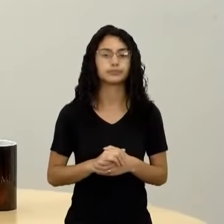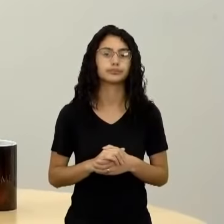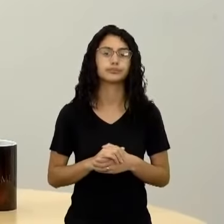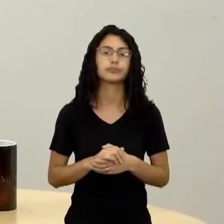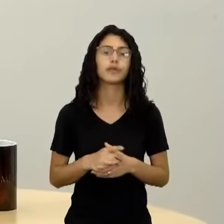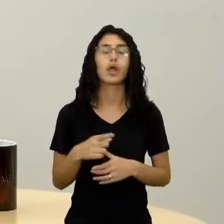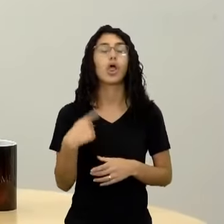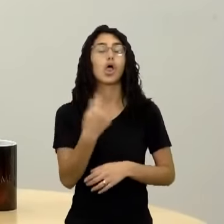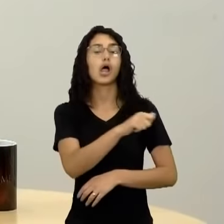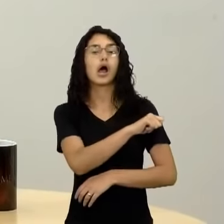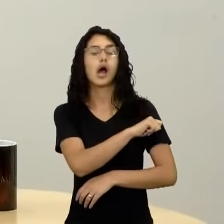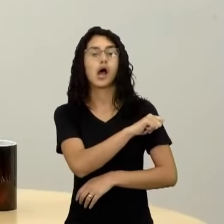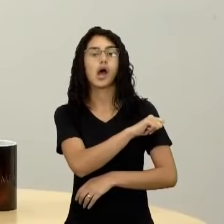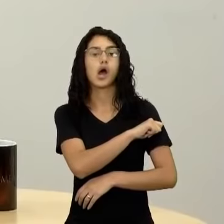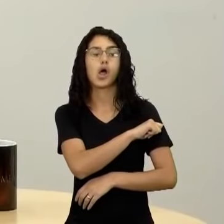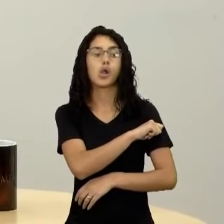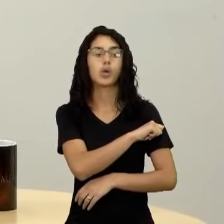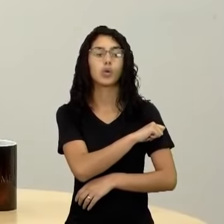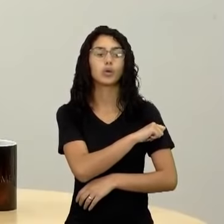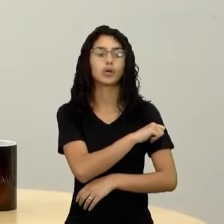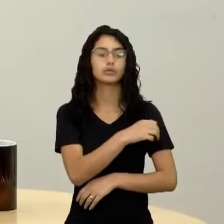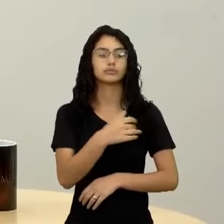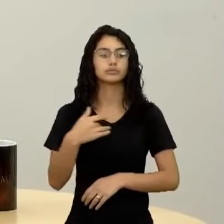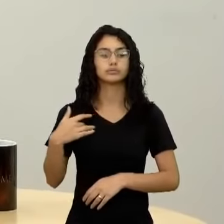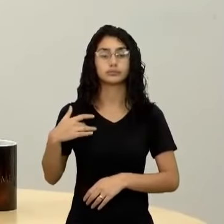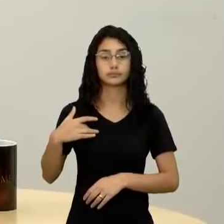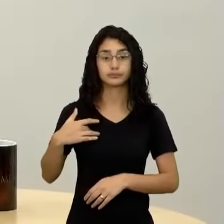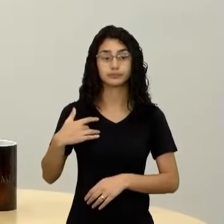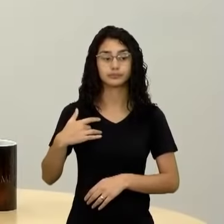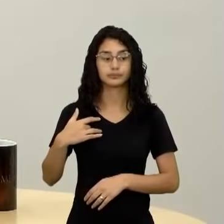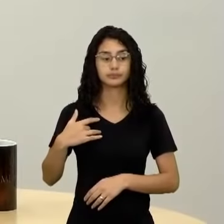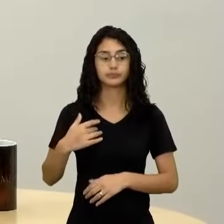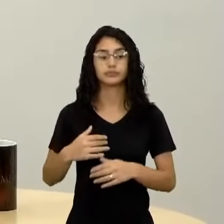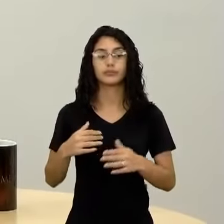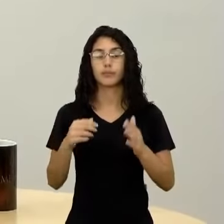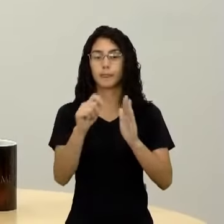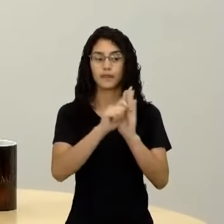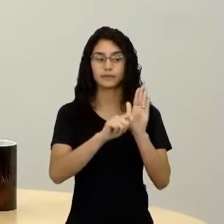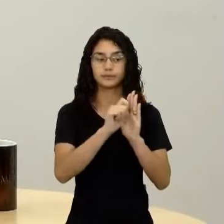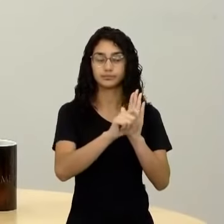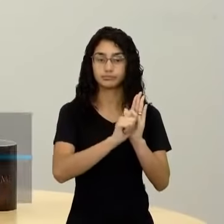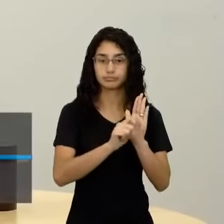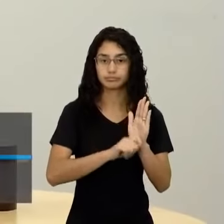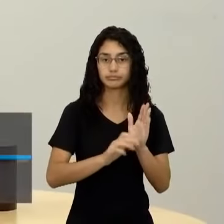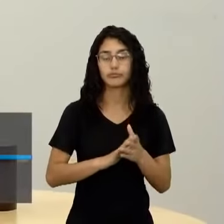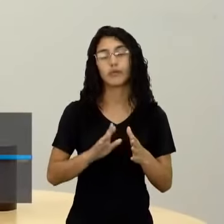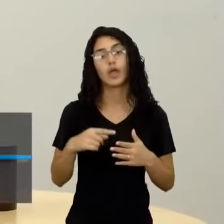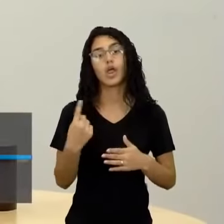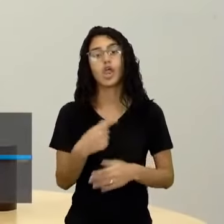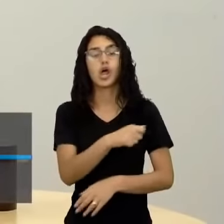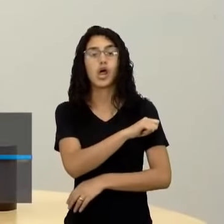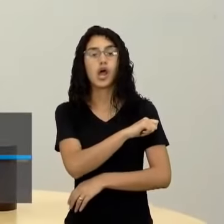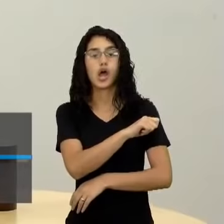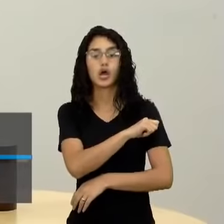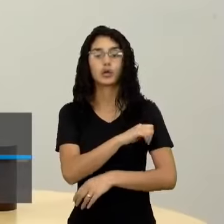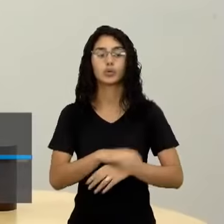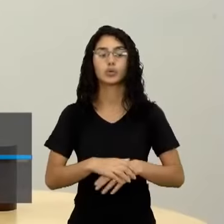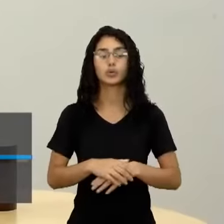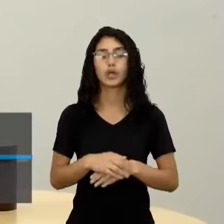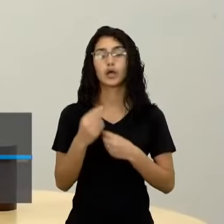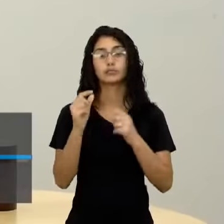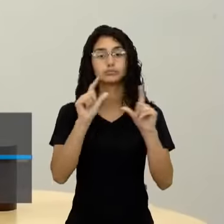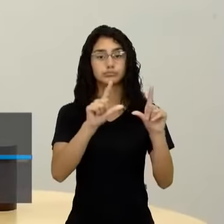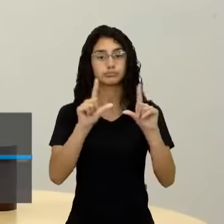nossa aluna conseguiu colocar em um romance né então é feita em prosa texto em prosa parágrafos e tal a nossa aluna conseguiu colocar em os